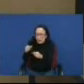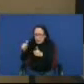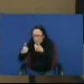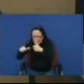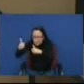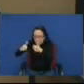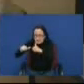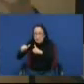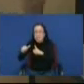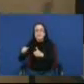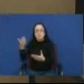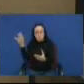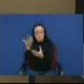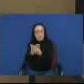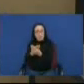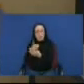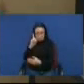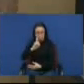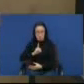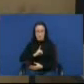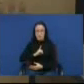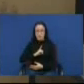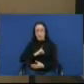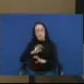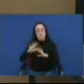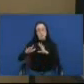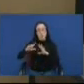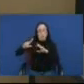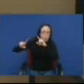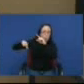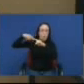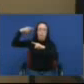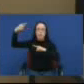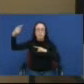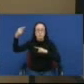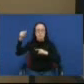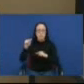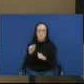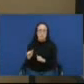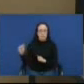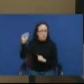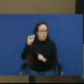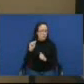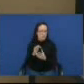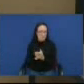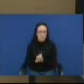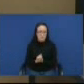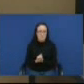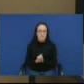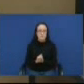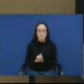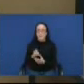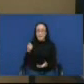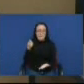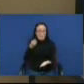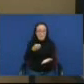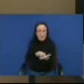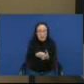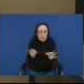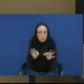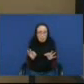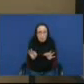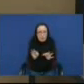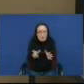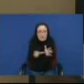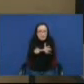Se tiver direito ao processo, quiser procurar outra entidade, sem problema algum. mas não pague nada